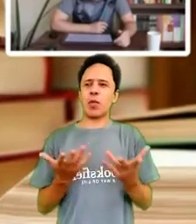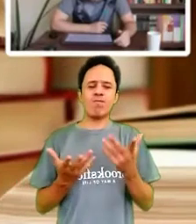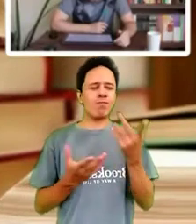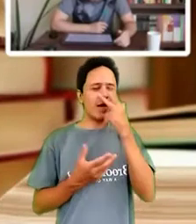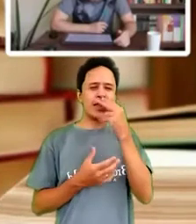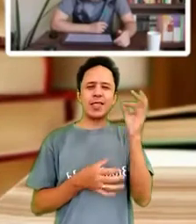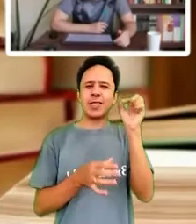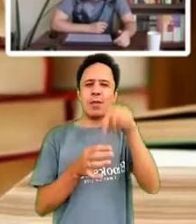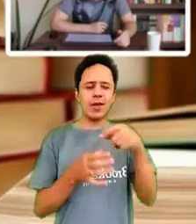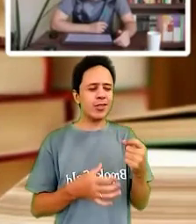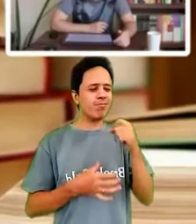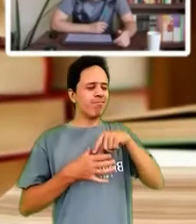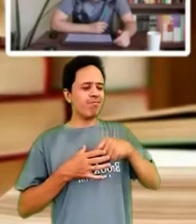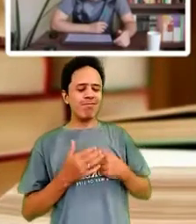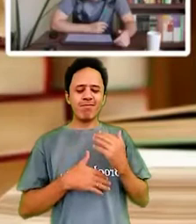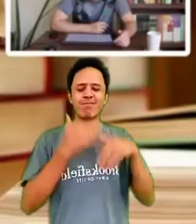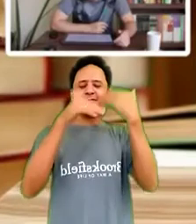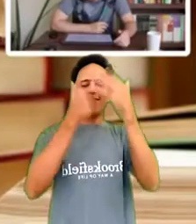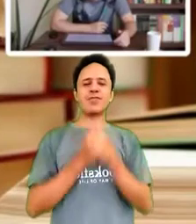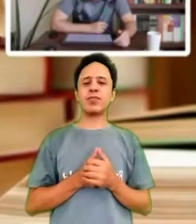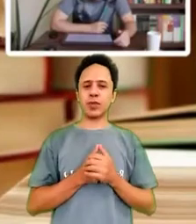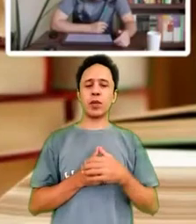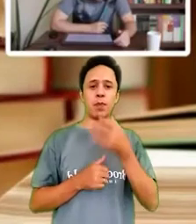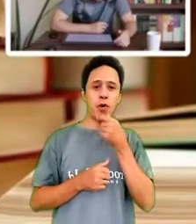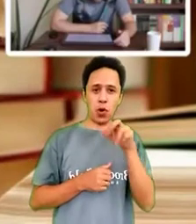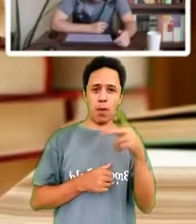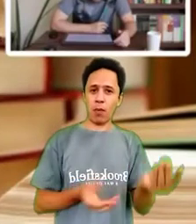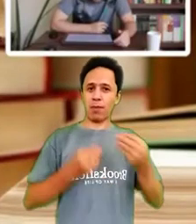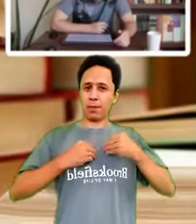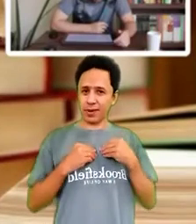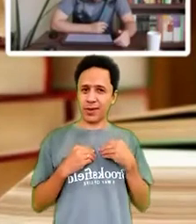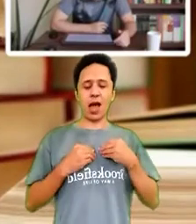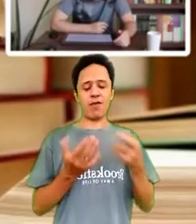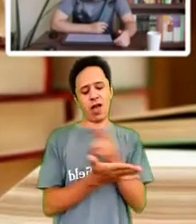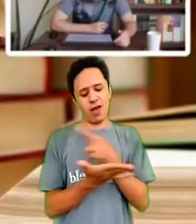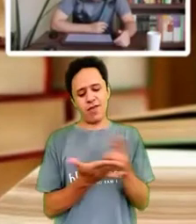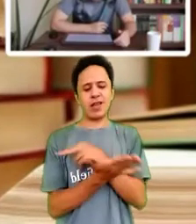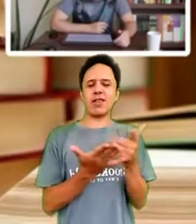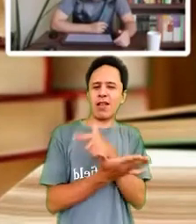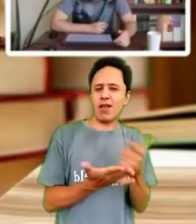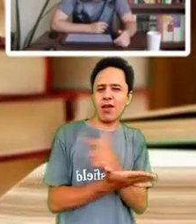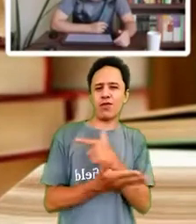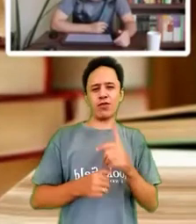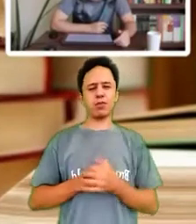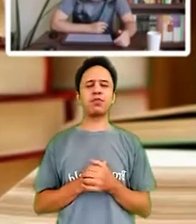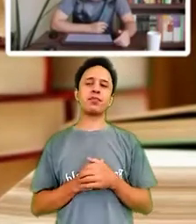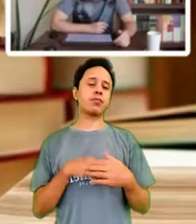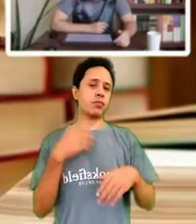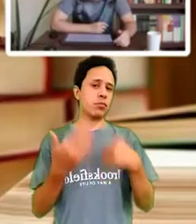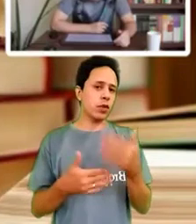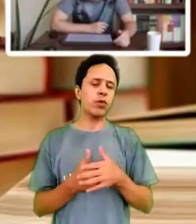estava germinando. Meu irmão, estudante na capital, mandava-me revistas e livros, e me habituei a viver entre